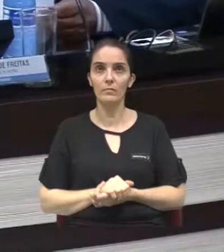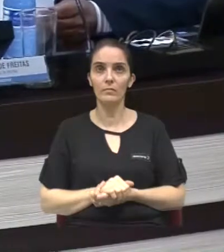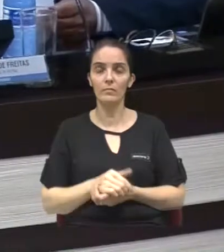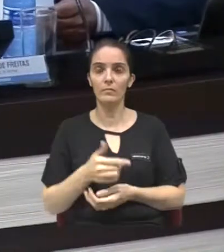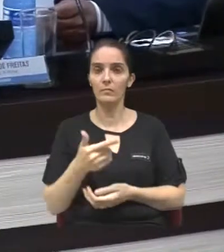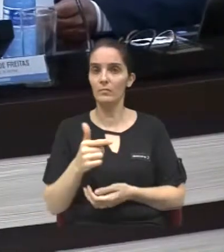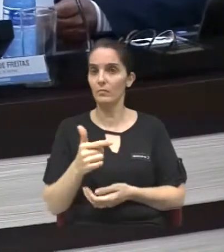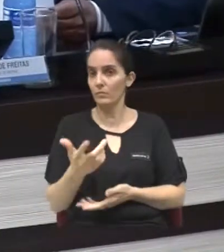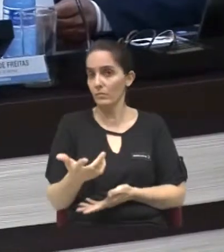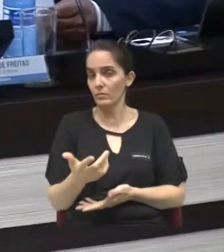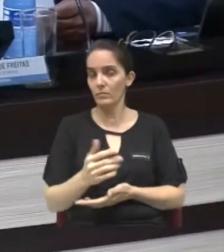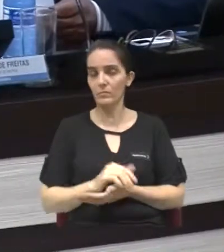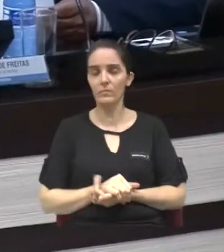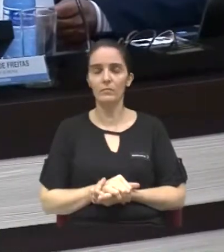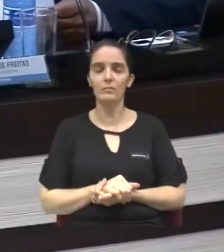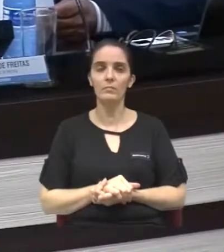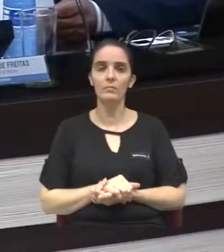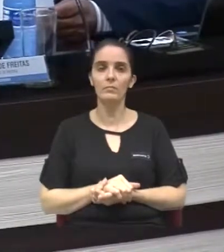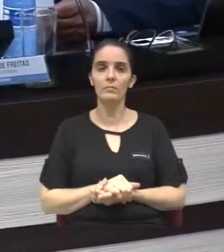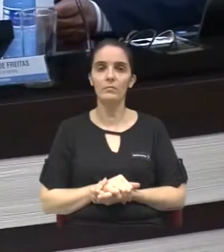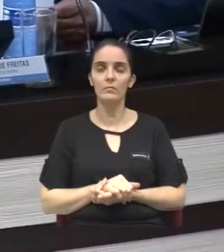Não havendo,